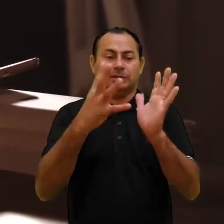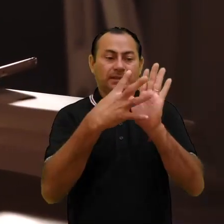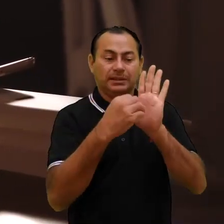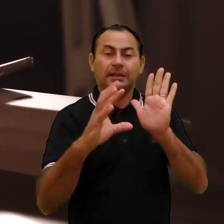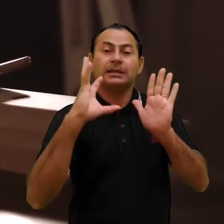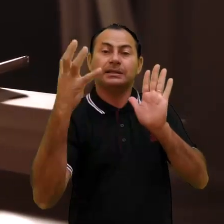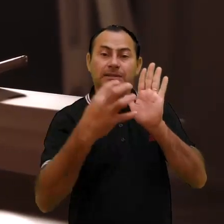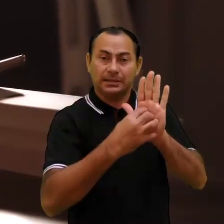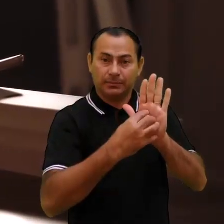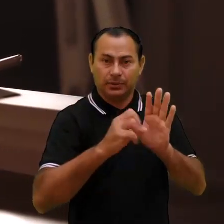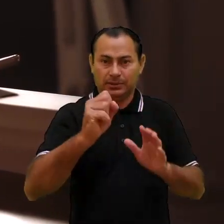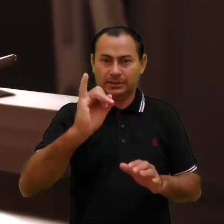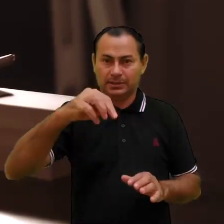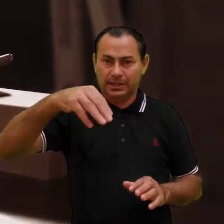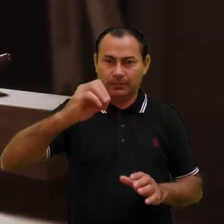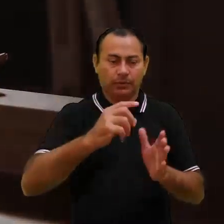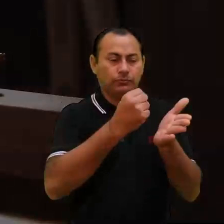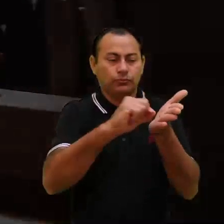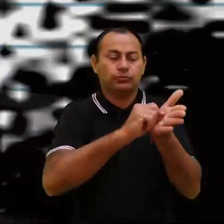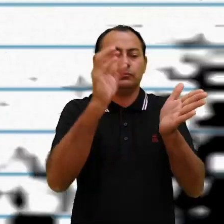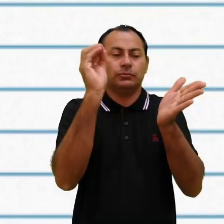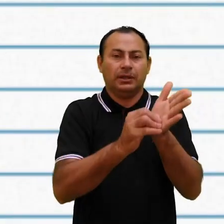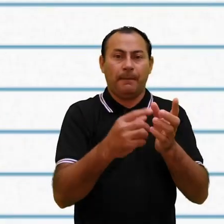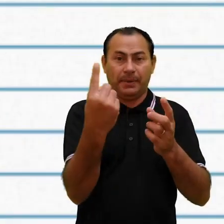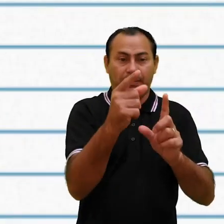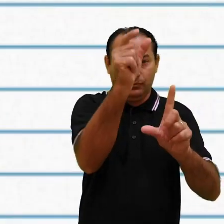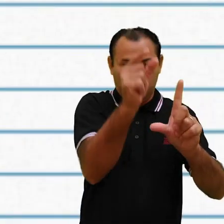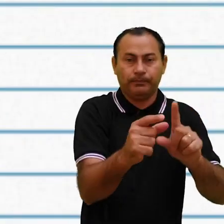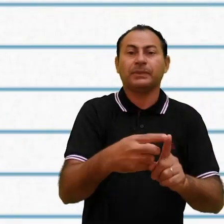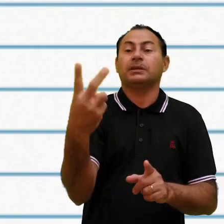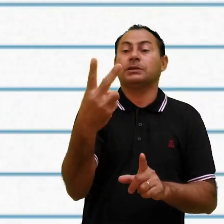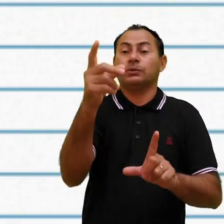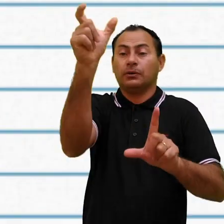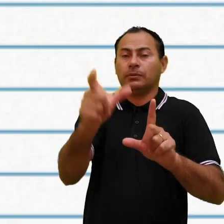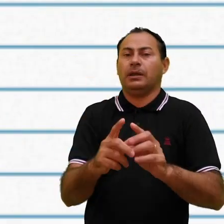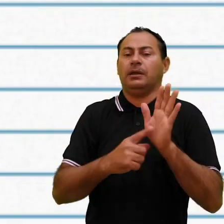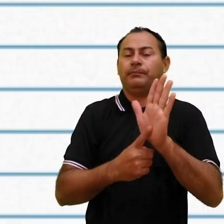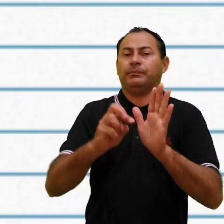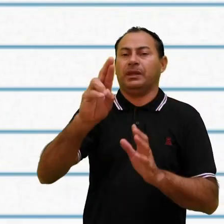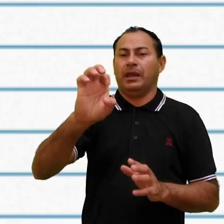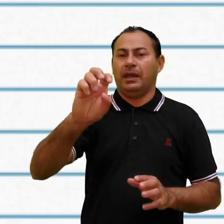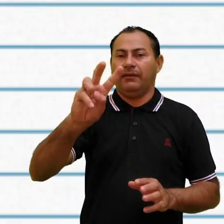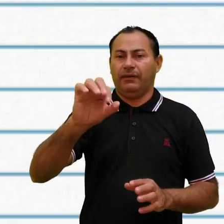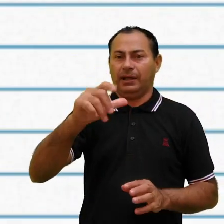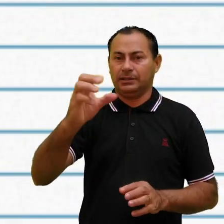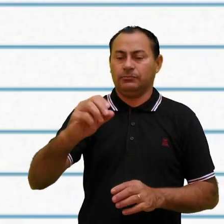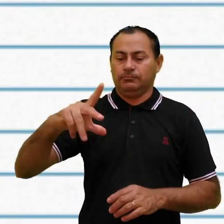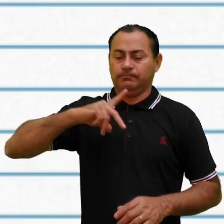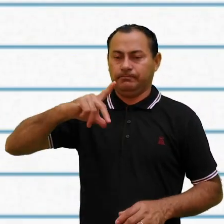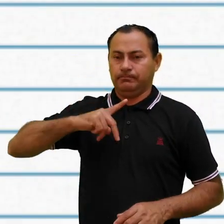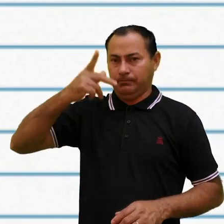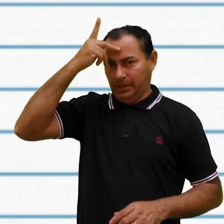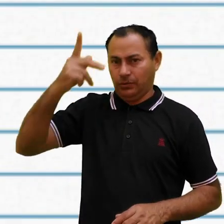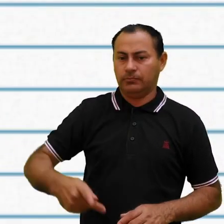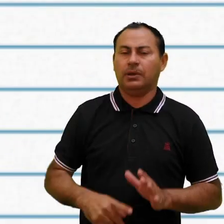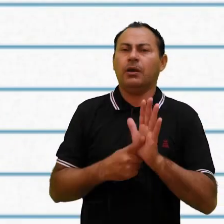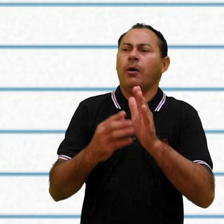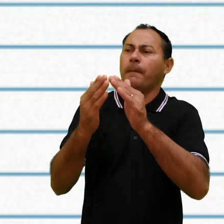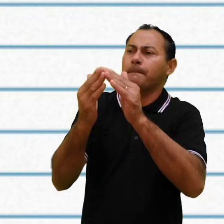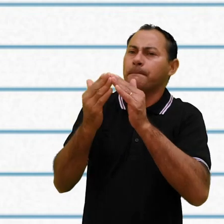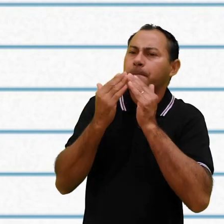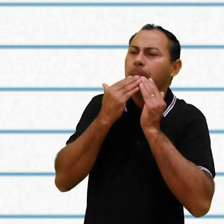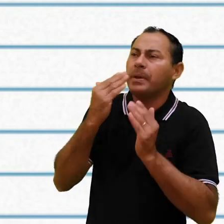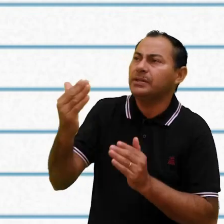Anote. Como nome da segunda coluna, coloque revelação pessoal. Ore pedindo a Deus